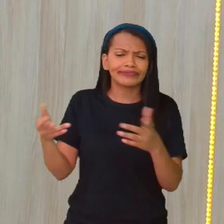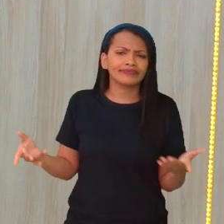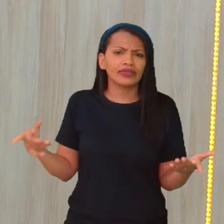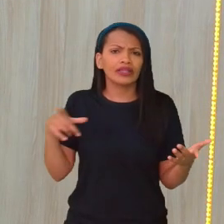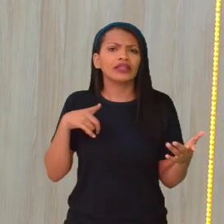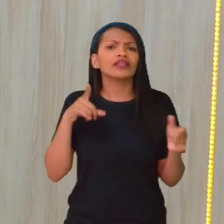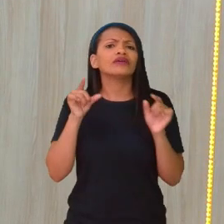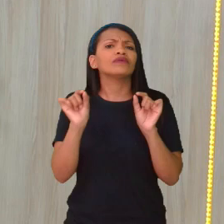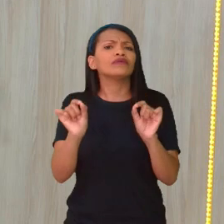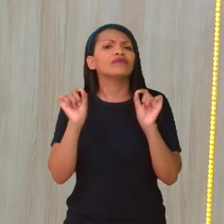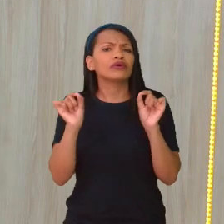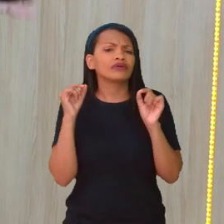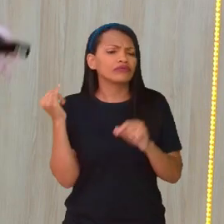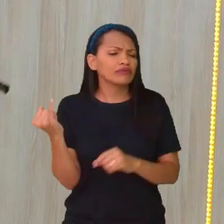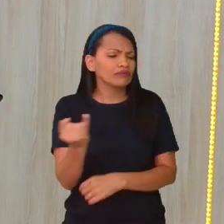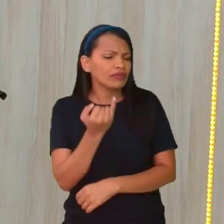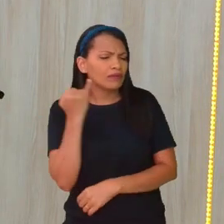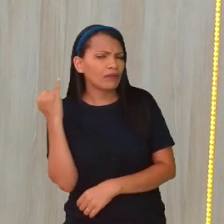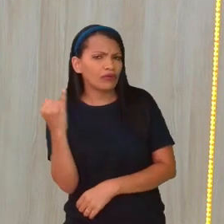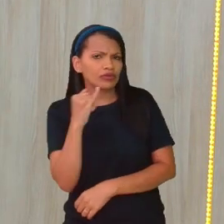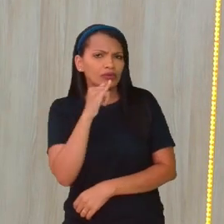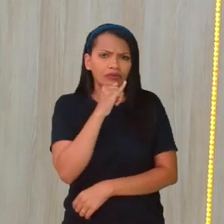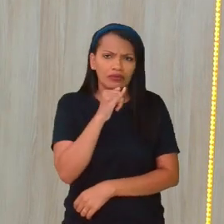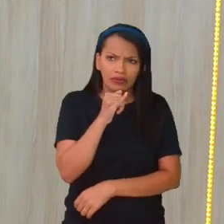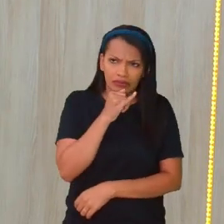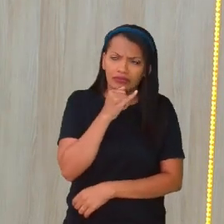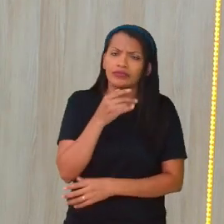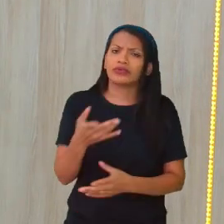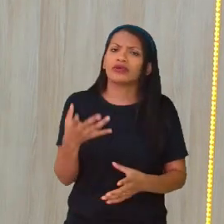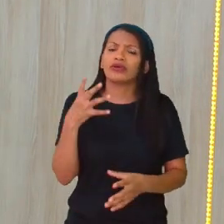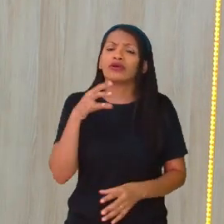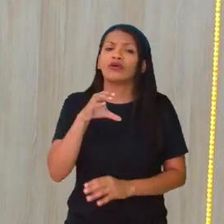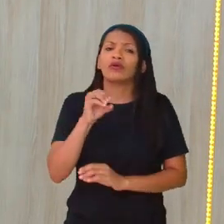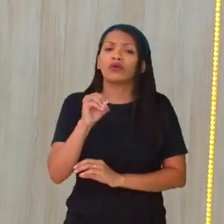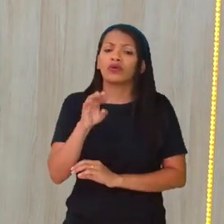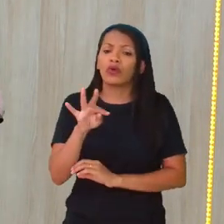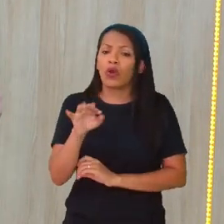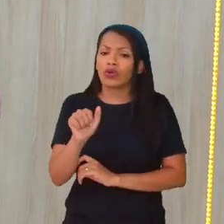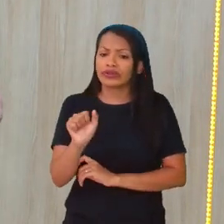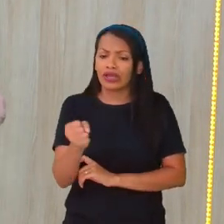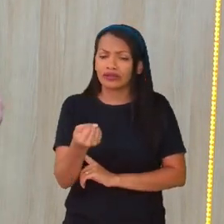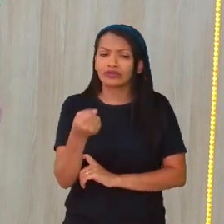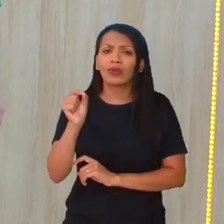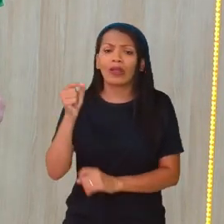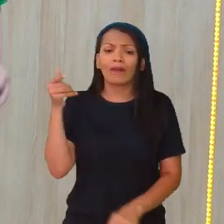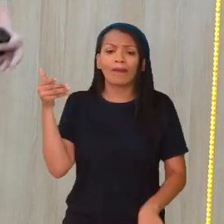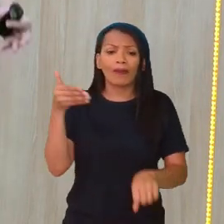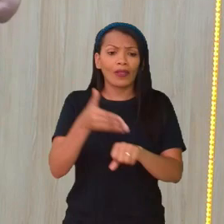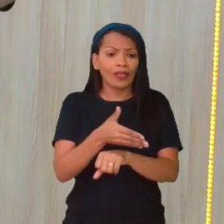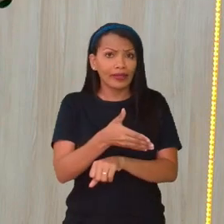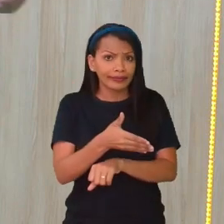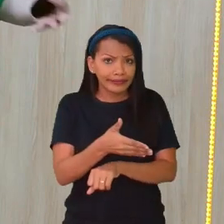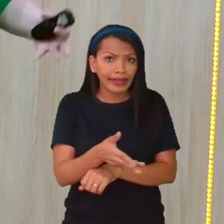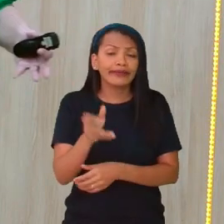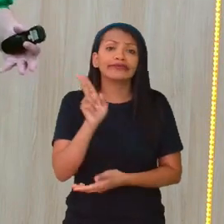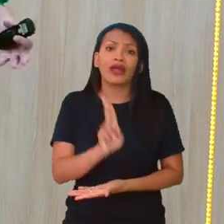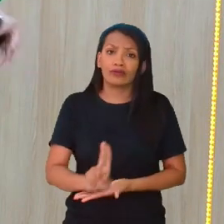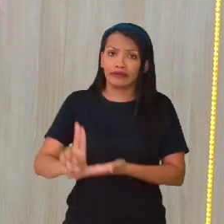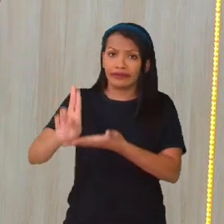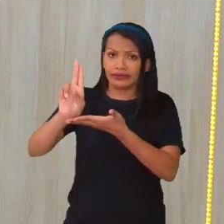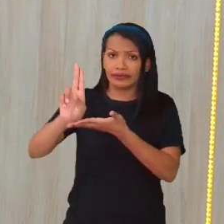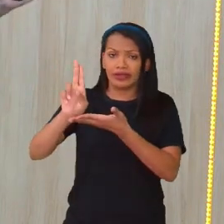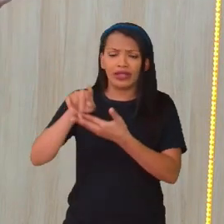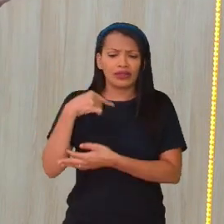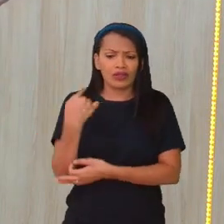questão muito importante, por exemplo, as cotas. As cotas para entrar na universidade, já que a gente está no ramo da